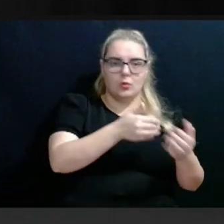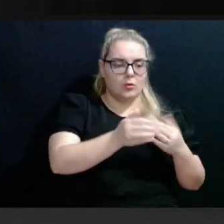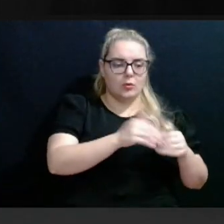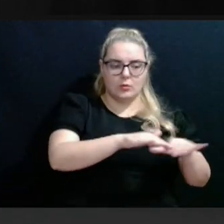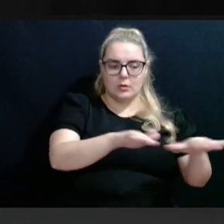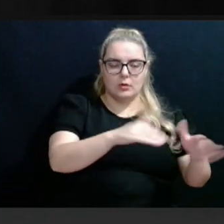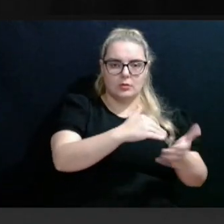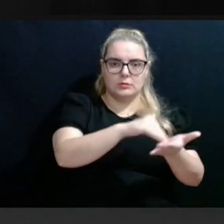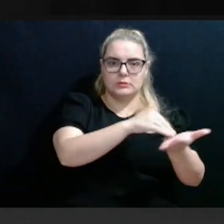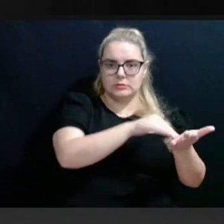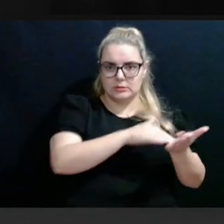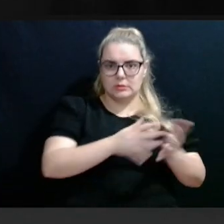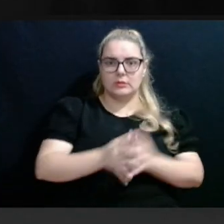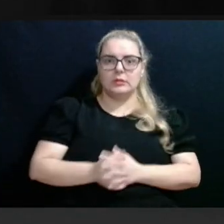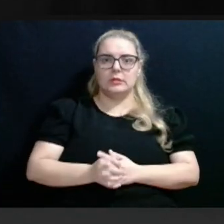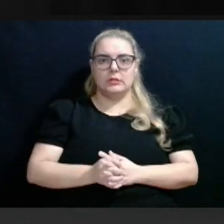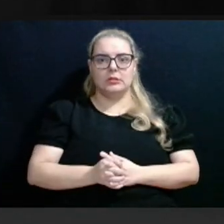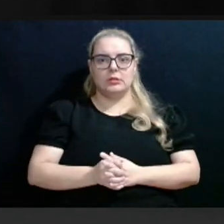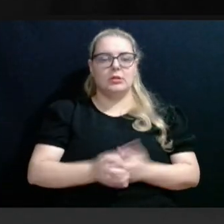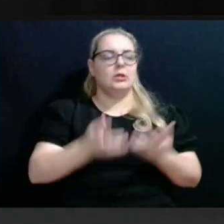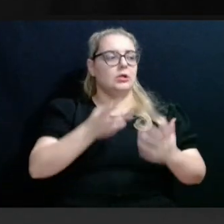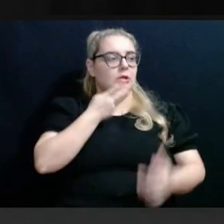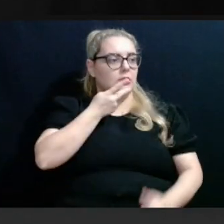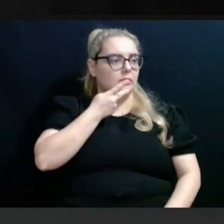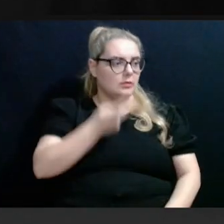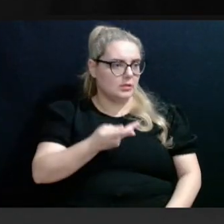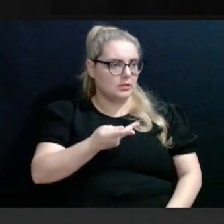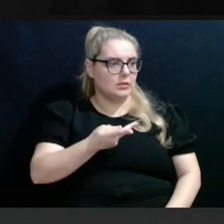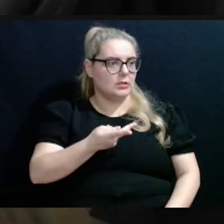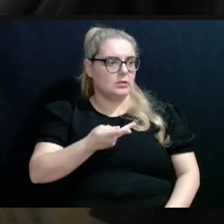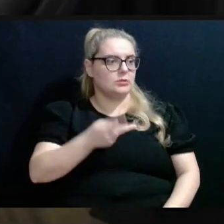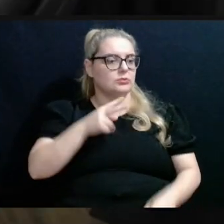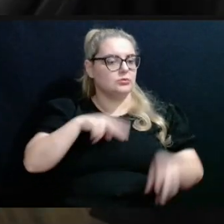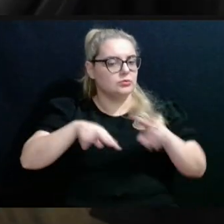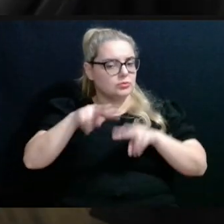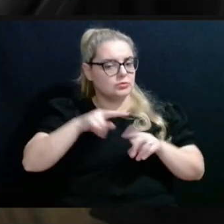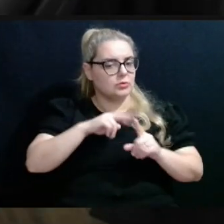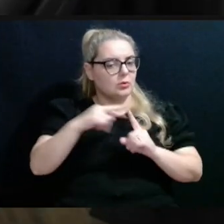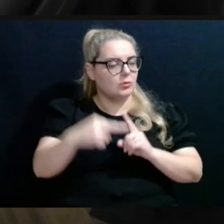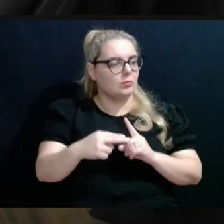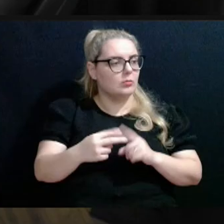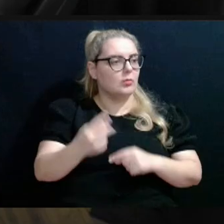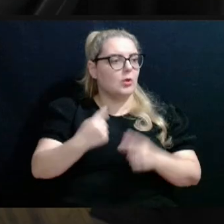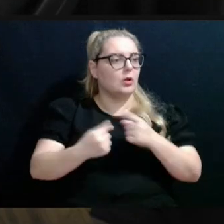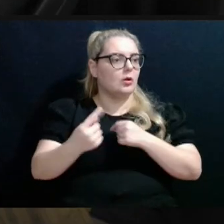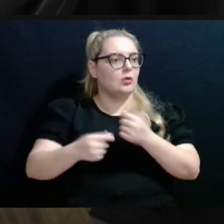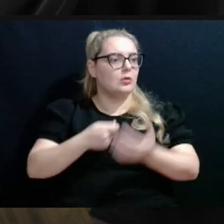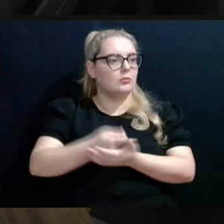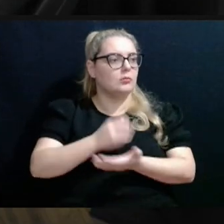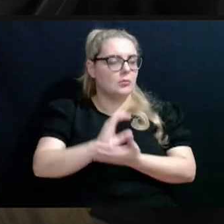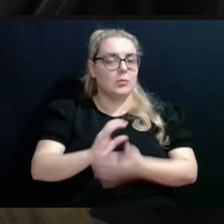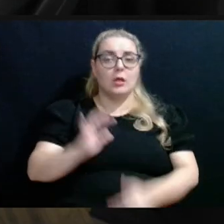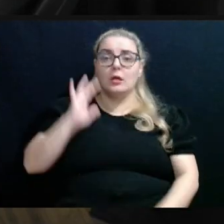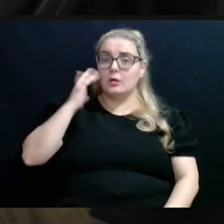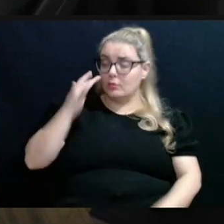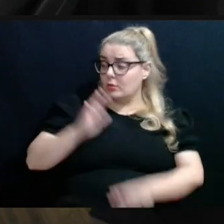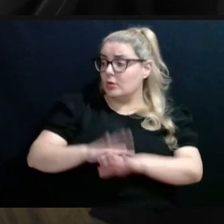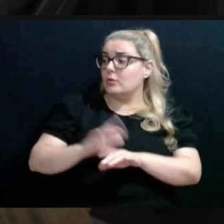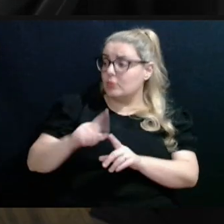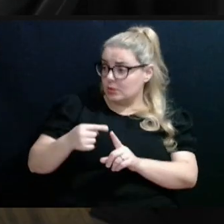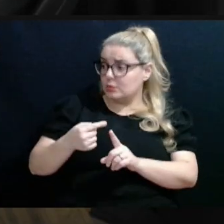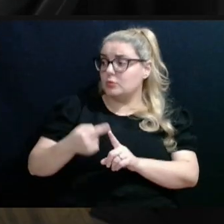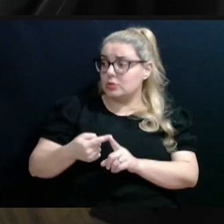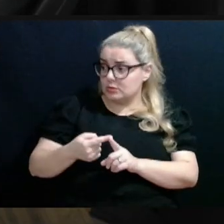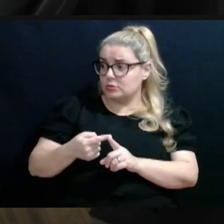pastas. Eu queria que o senhor falasse um pouquinho também do seu olhar para as emendas impositivas, vereador. Eu acho uma medida positiva,